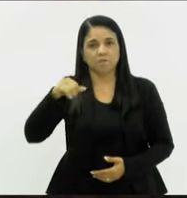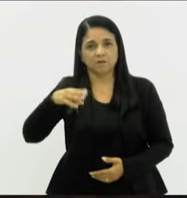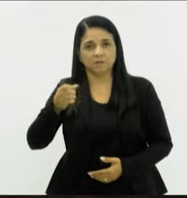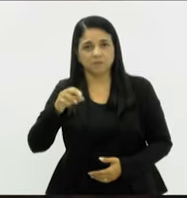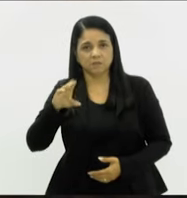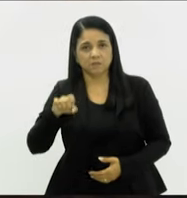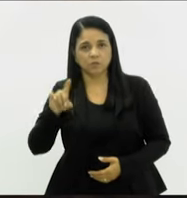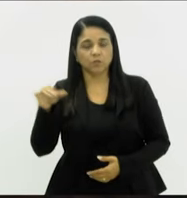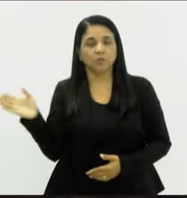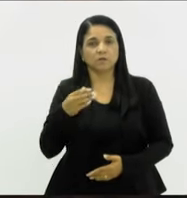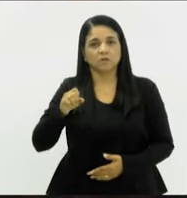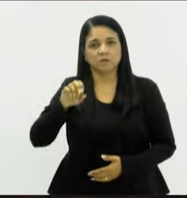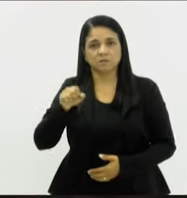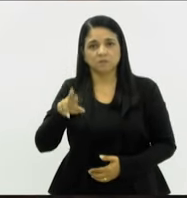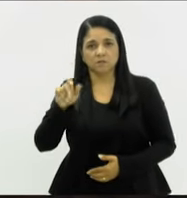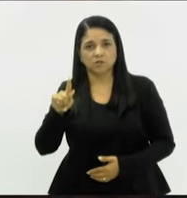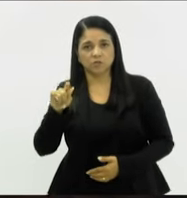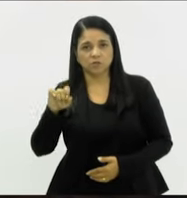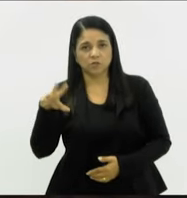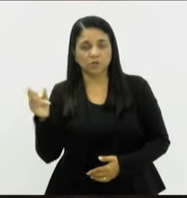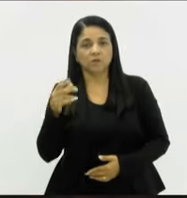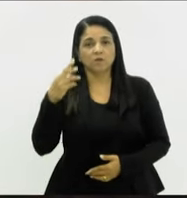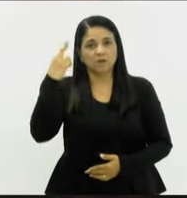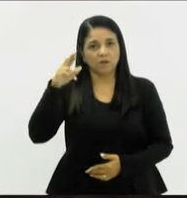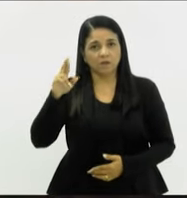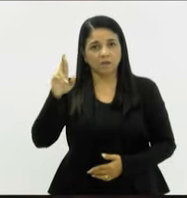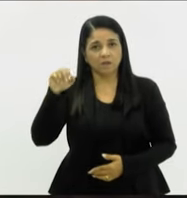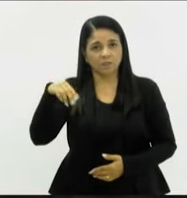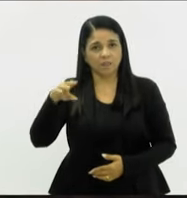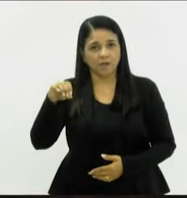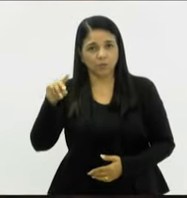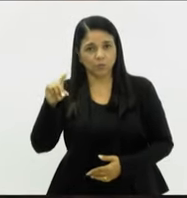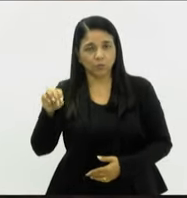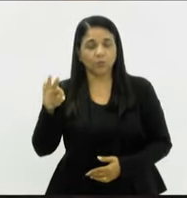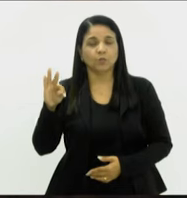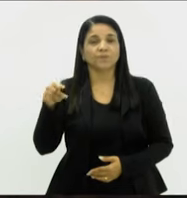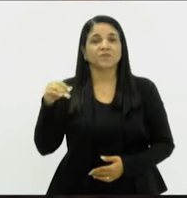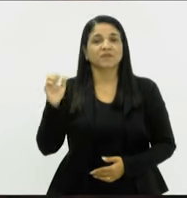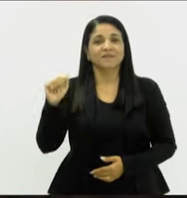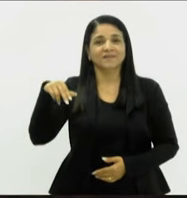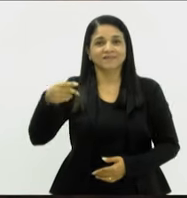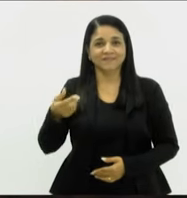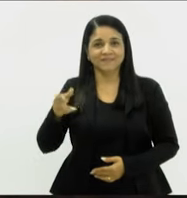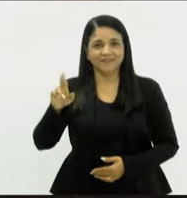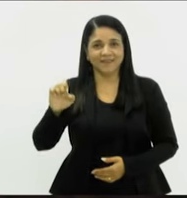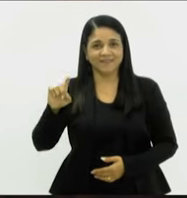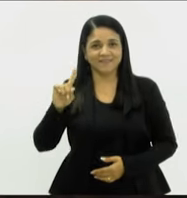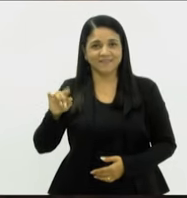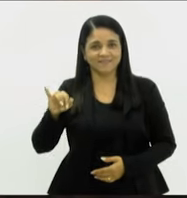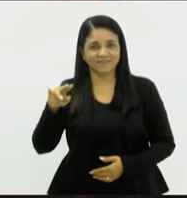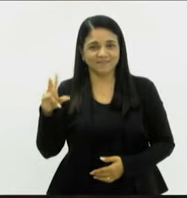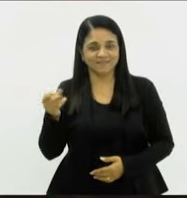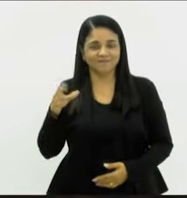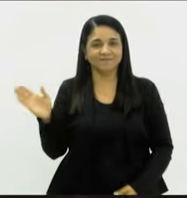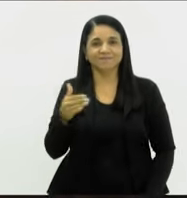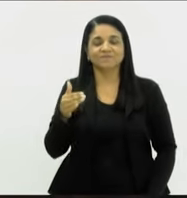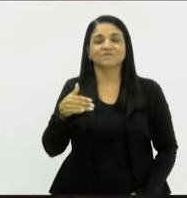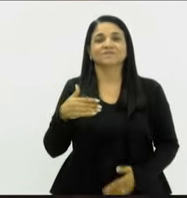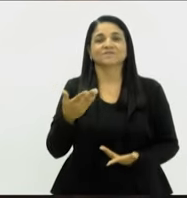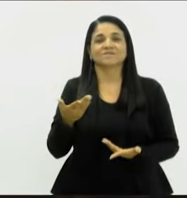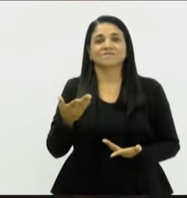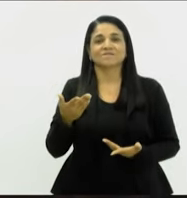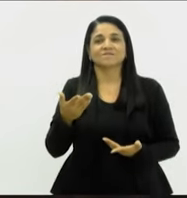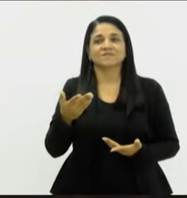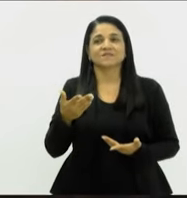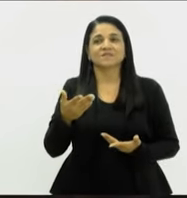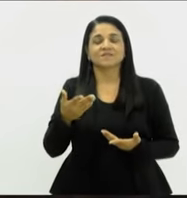deputado Dr. Serginho, deputado Renato Miranda, deputado Andrezinho Siciliano, deputado Vinícius Cozzolino, por favor, para